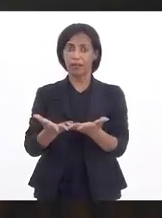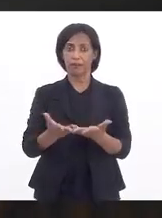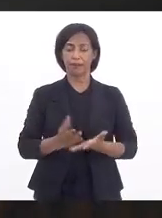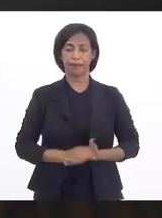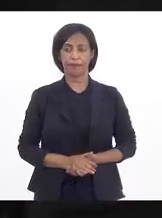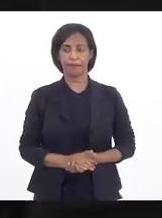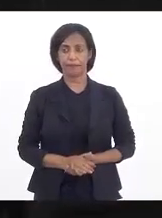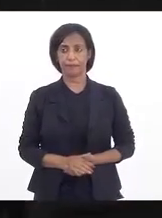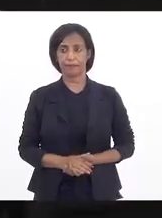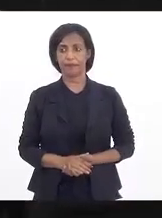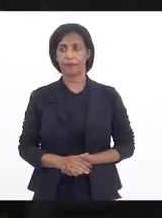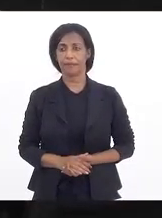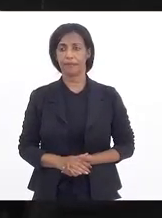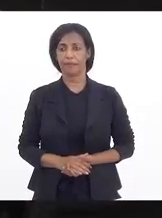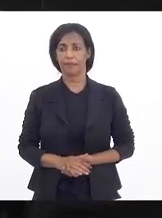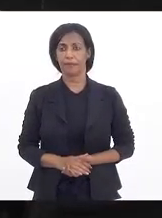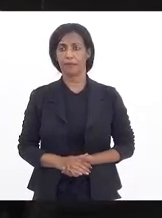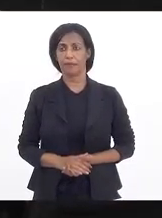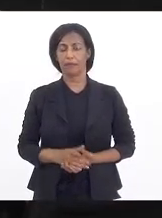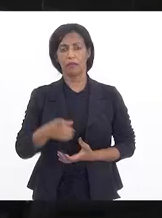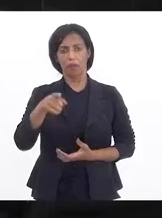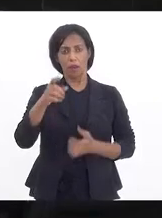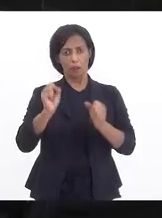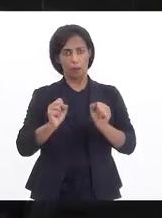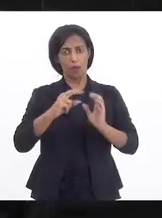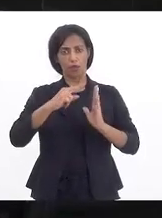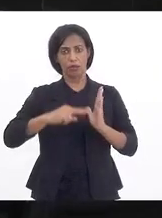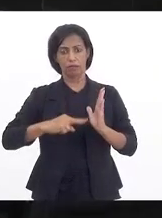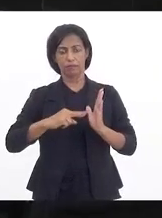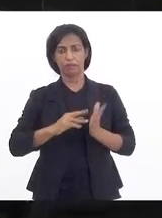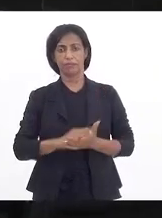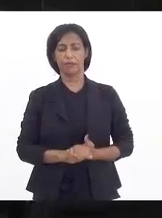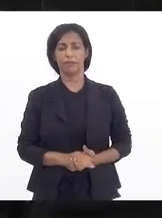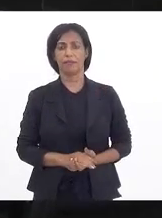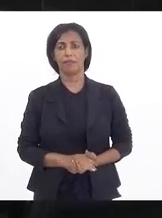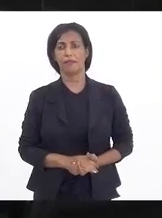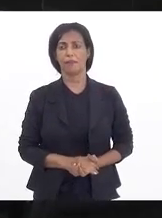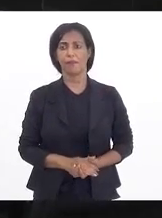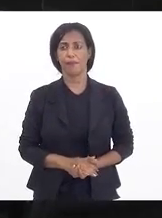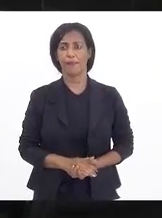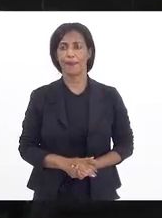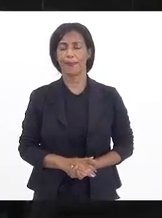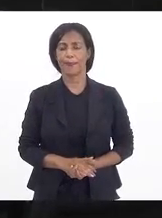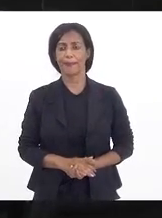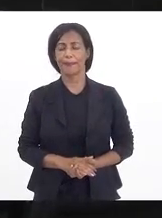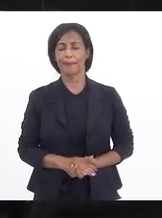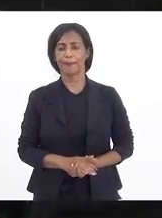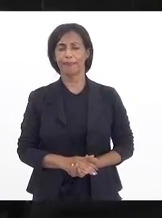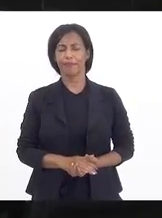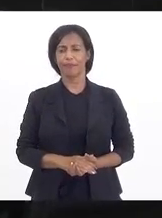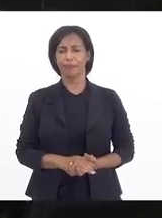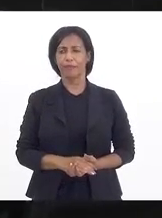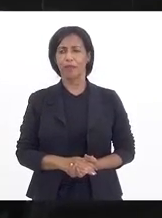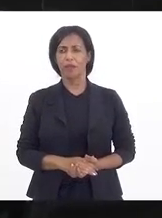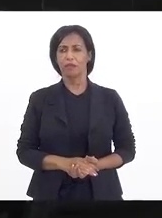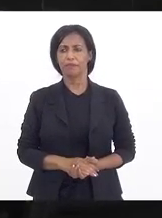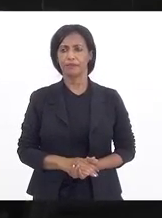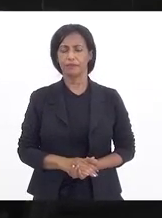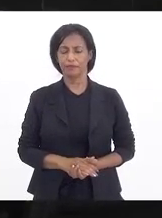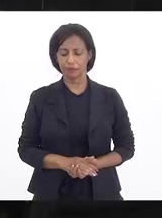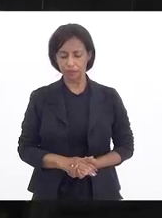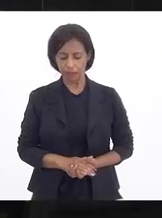exatamente teria por vossa excelência' ler essa emenda O valor